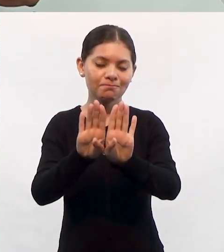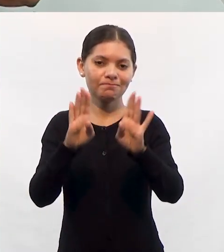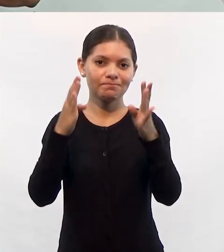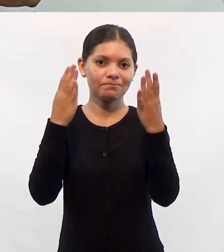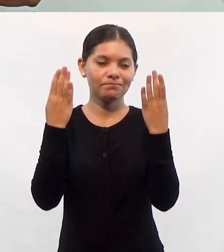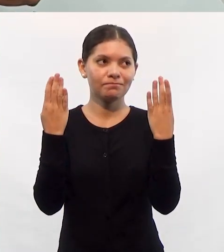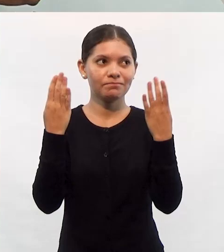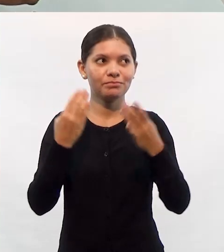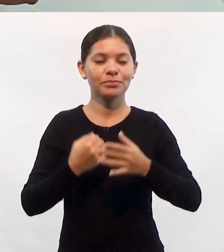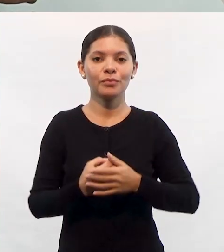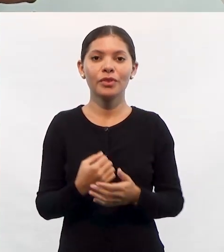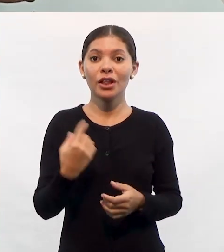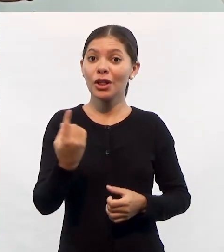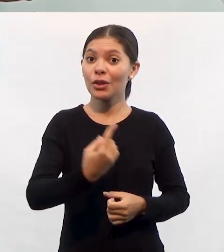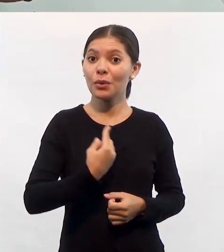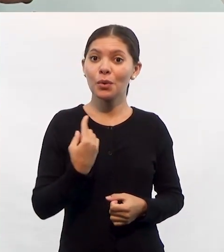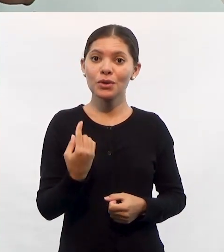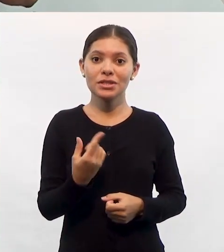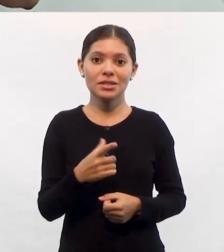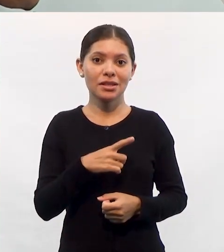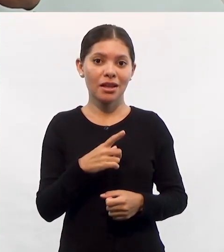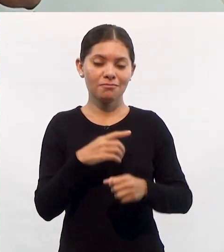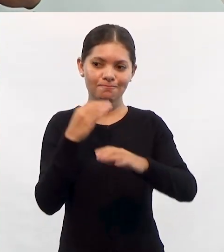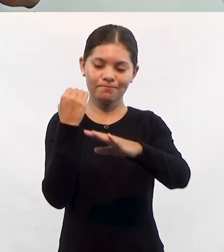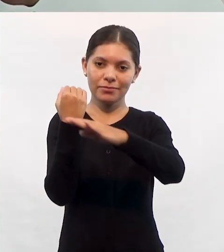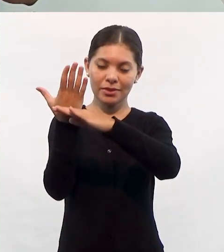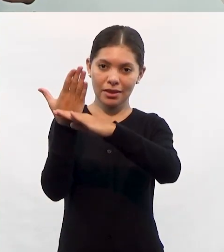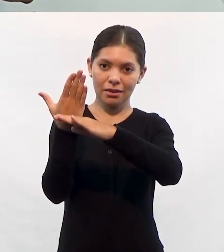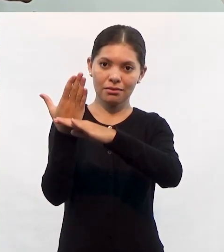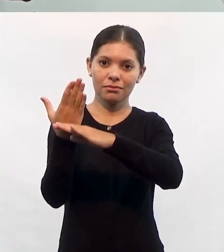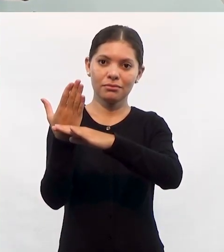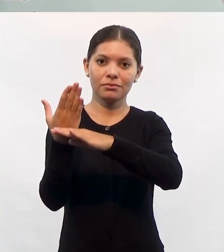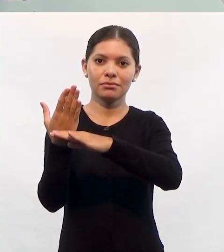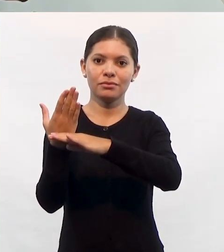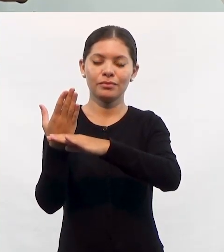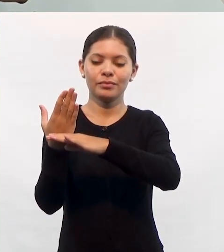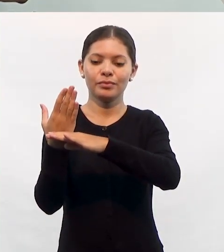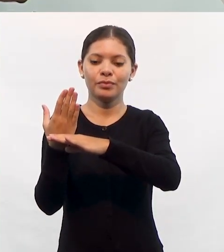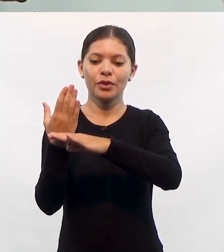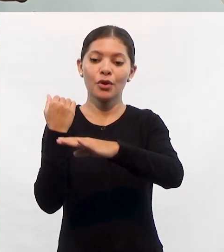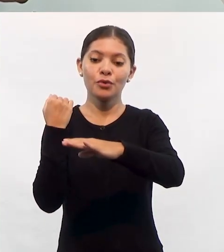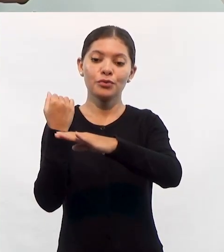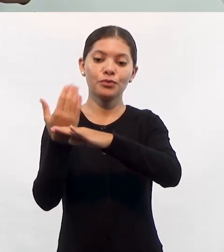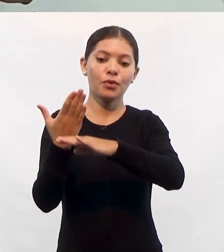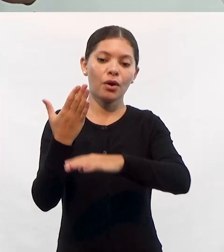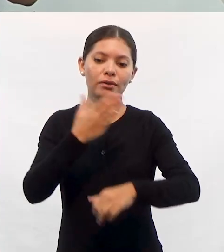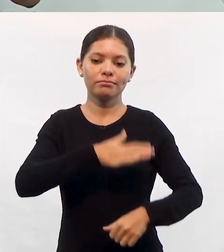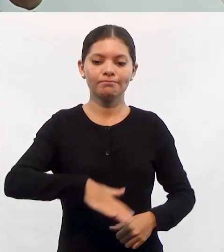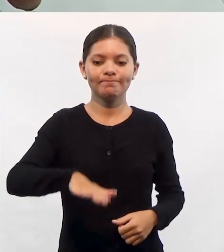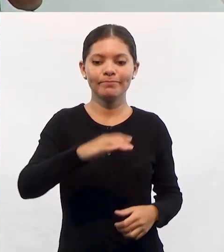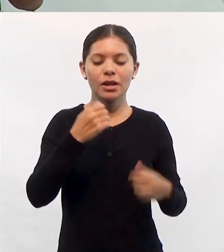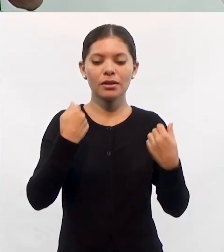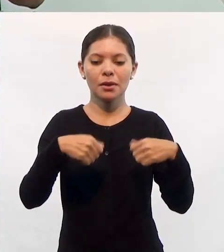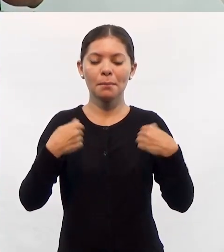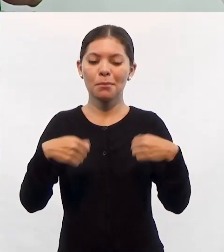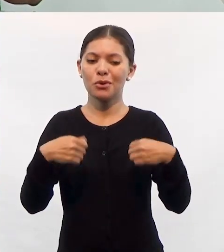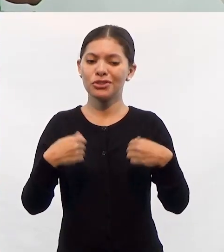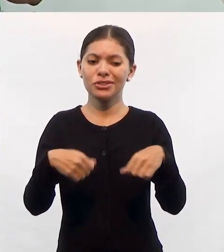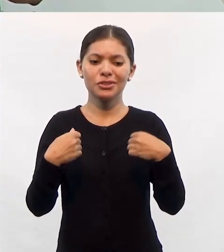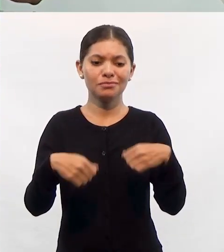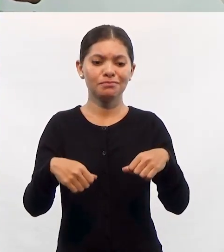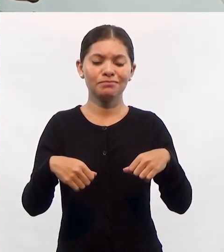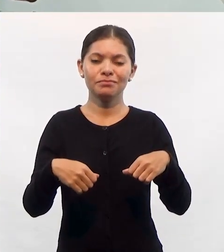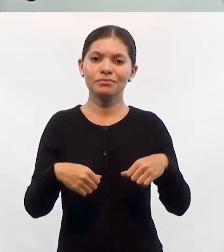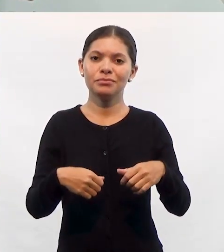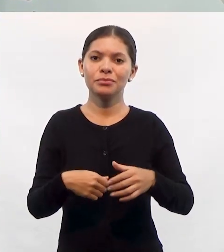um aberto né E nós temos os fatores externos ou seja aqueles fatores estão fora do ambiente da empresa e que podem prejudicar a